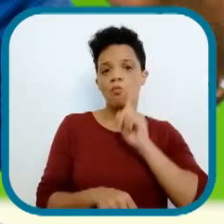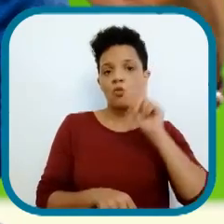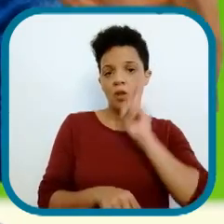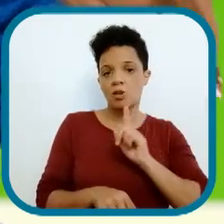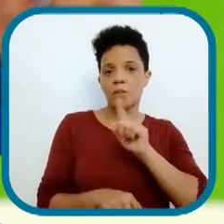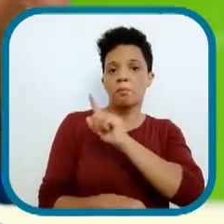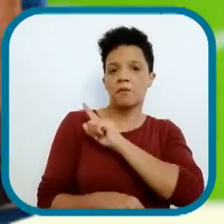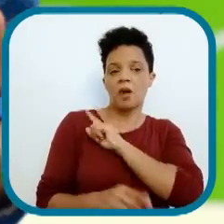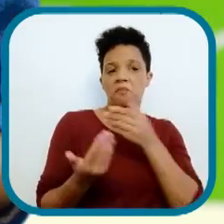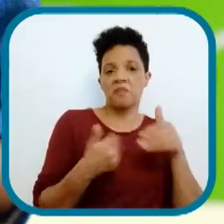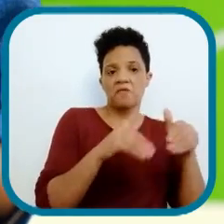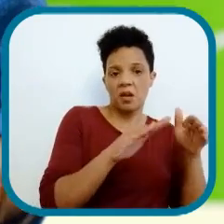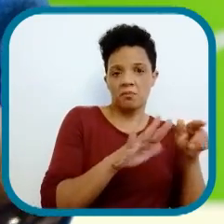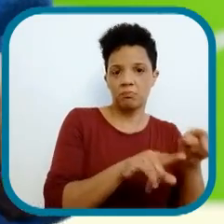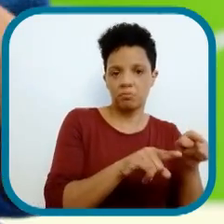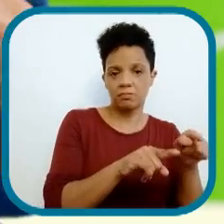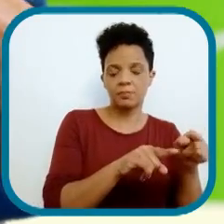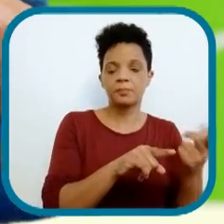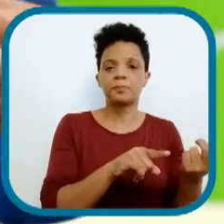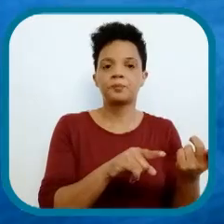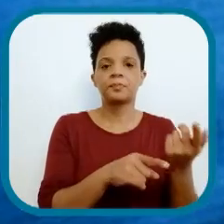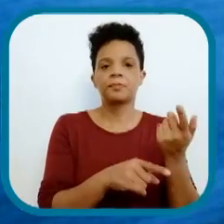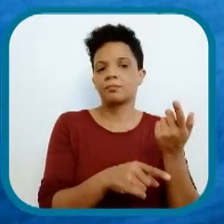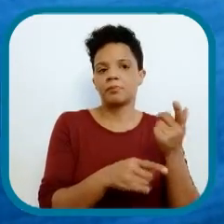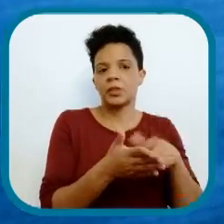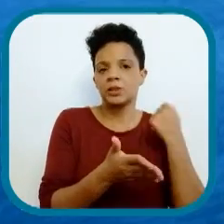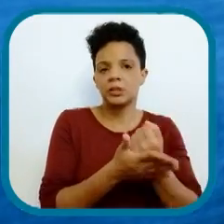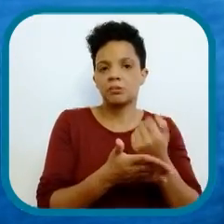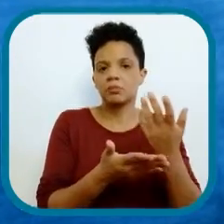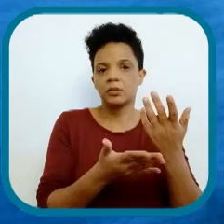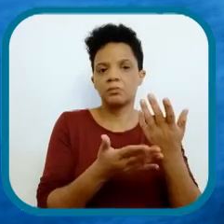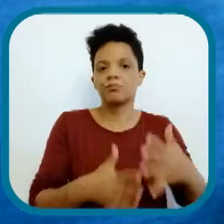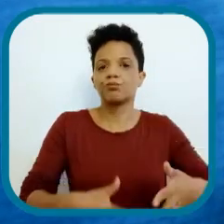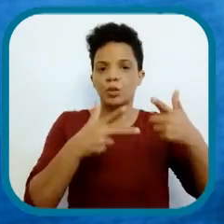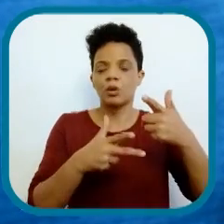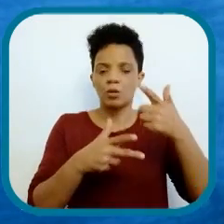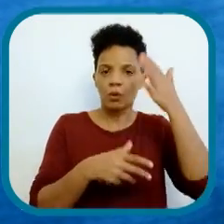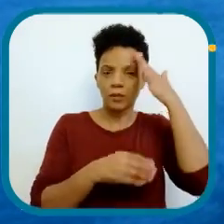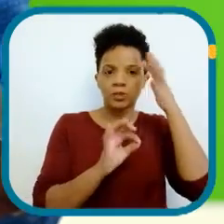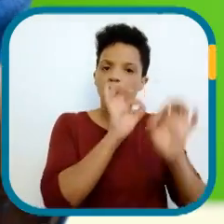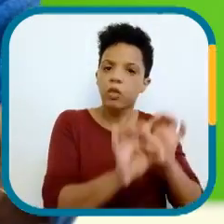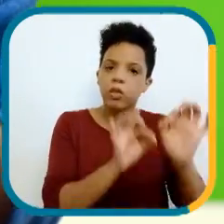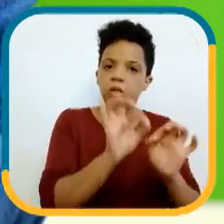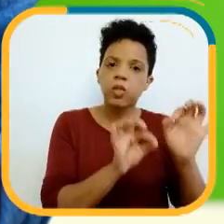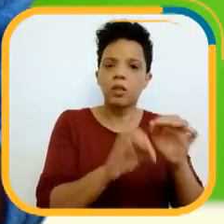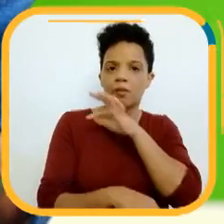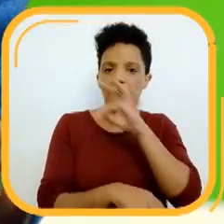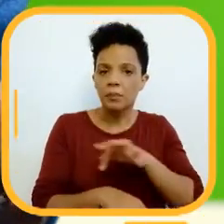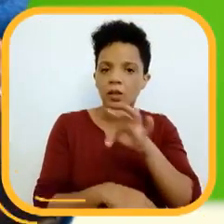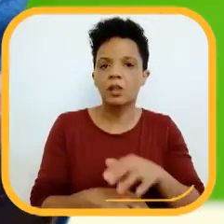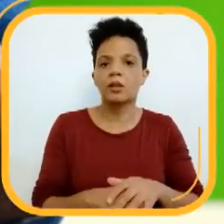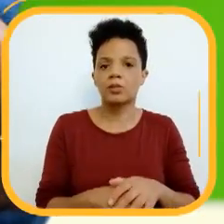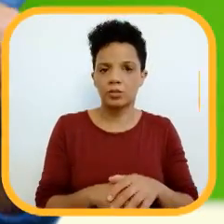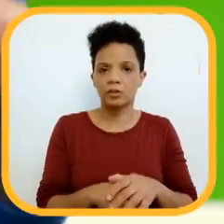deixando as mulheres para o domínio privado, onde desenvolveram as competências muito do cuidado e